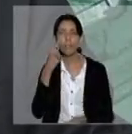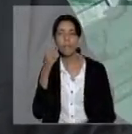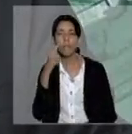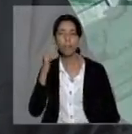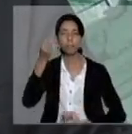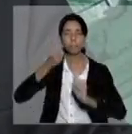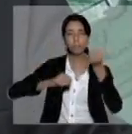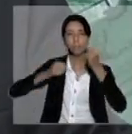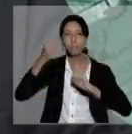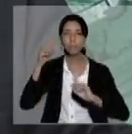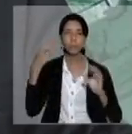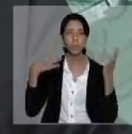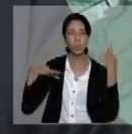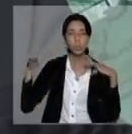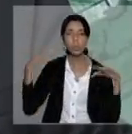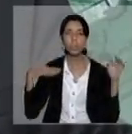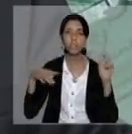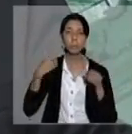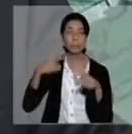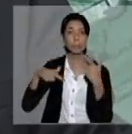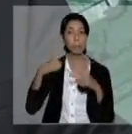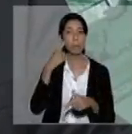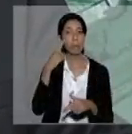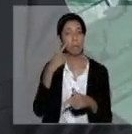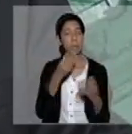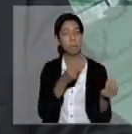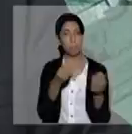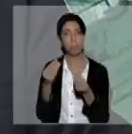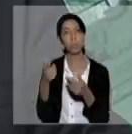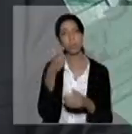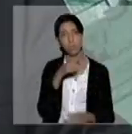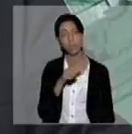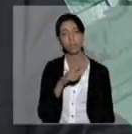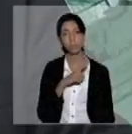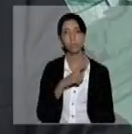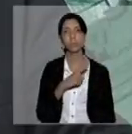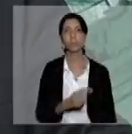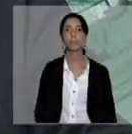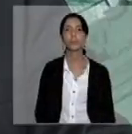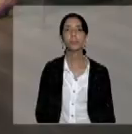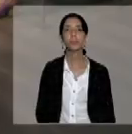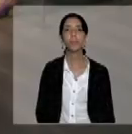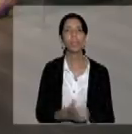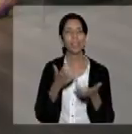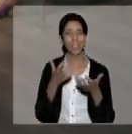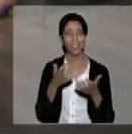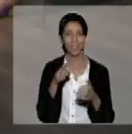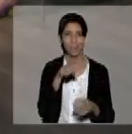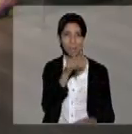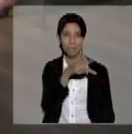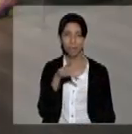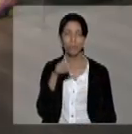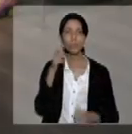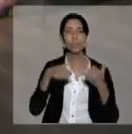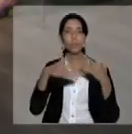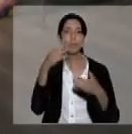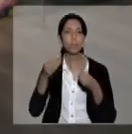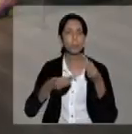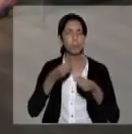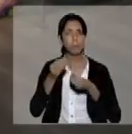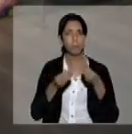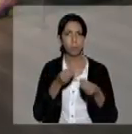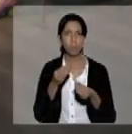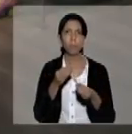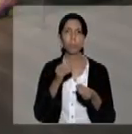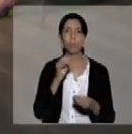a indústria, o turismo, o serviço, o que tem de demanda ali. Então isso é muito importante também. Eu gostaria que os professores explicassem um pouco